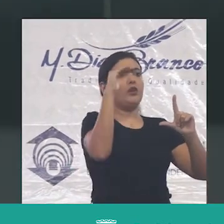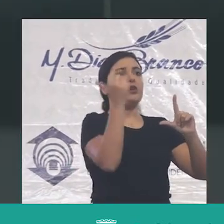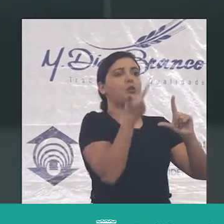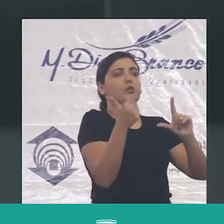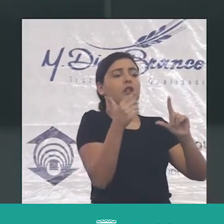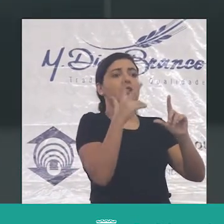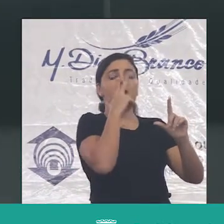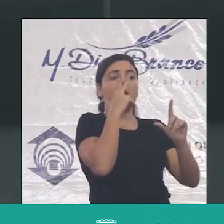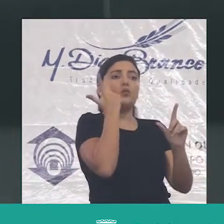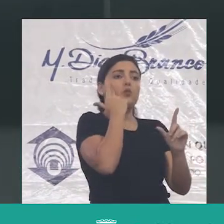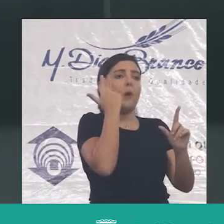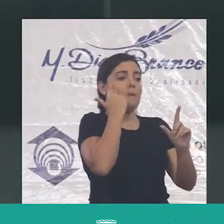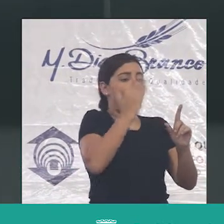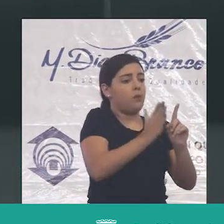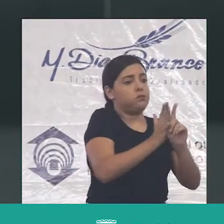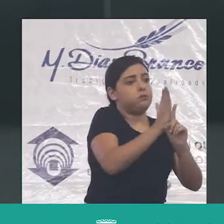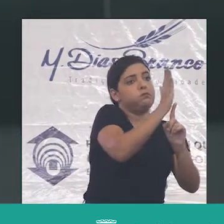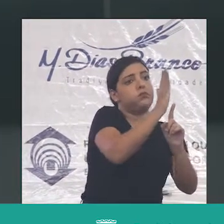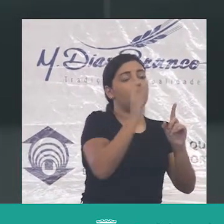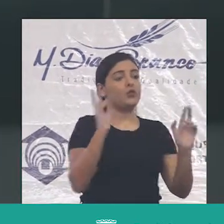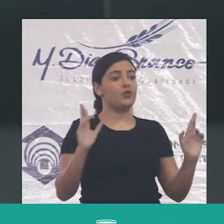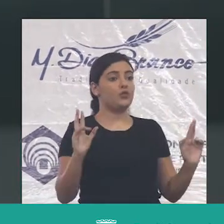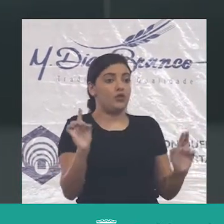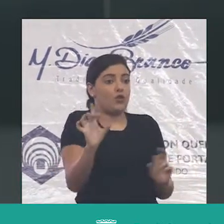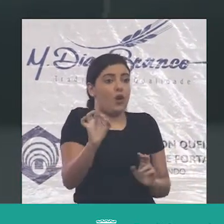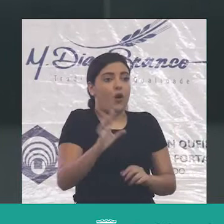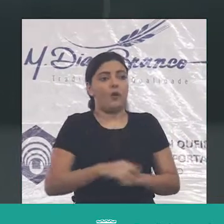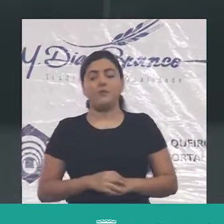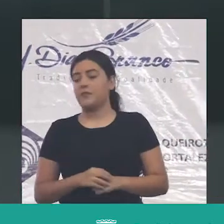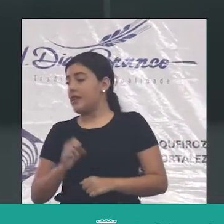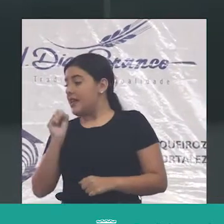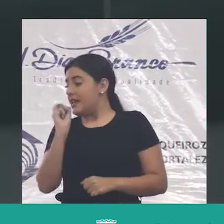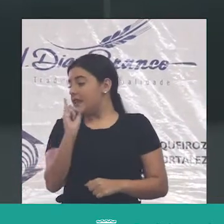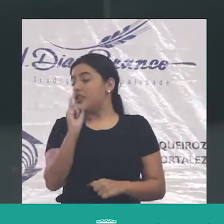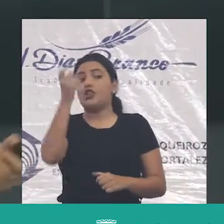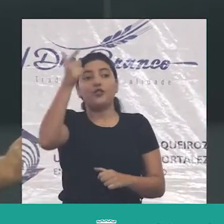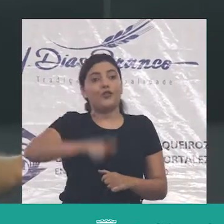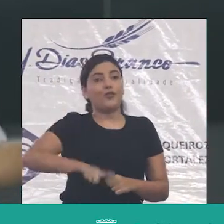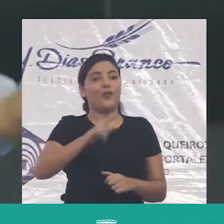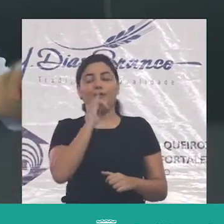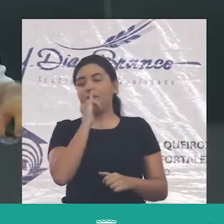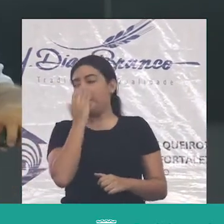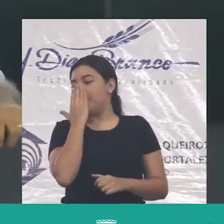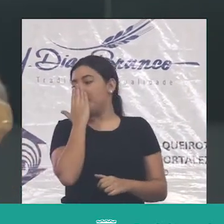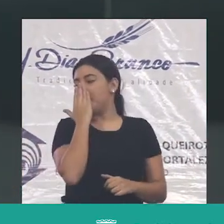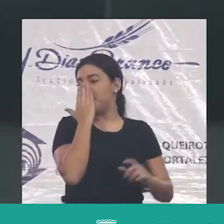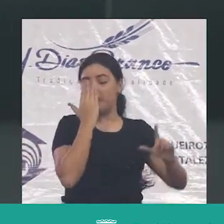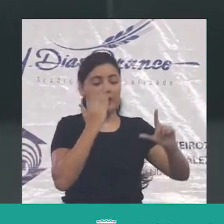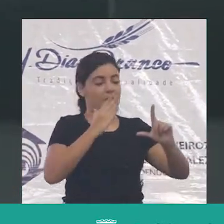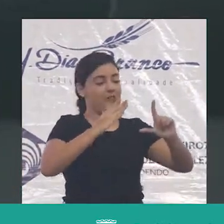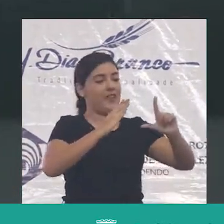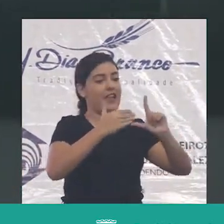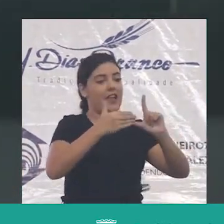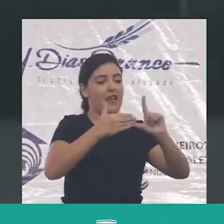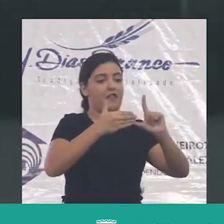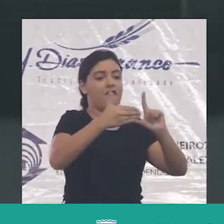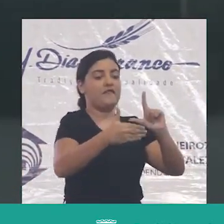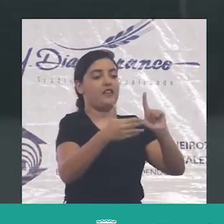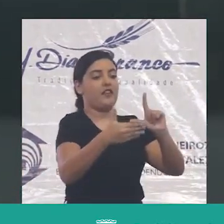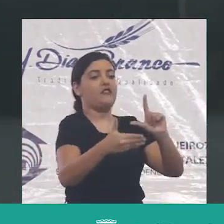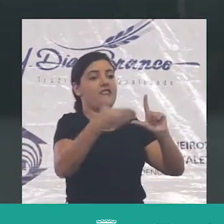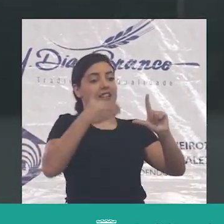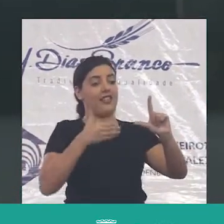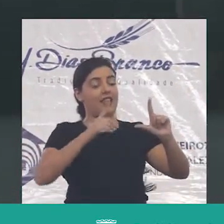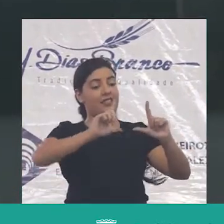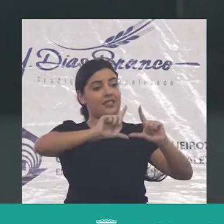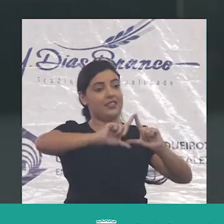linha. Só tem uma base. Porém, novamente, na frente e atrás, você tem 2 triângulos